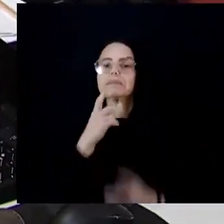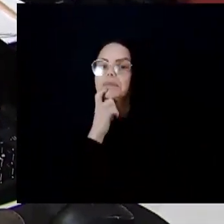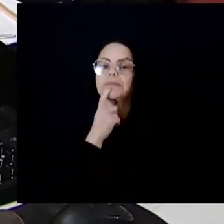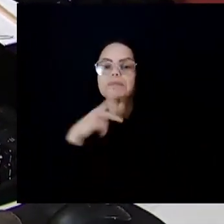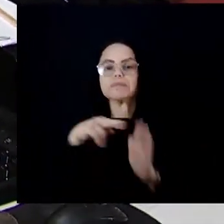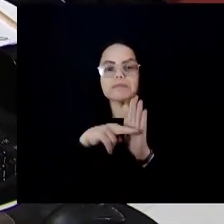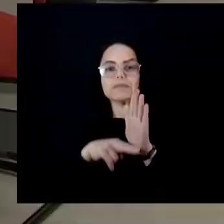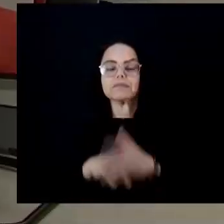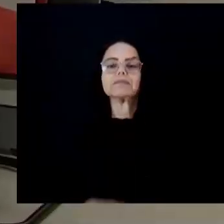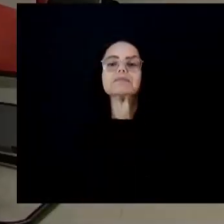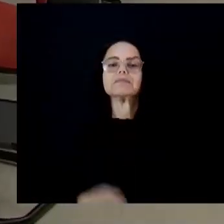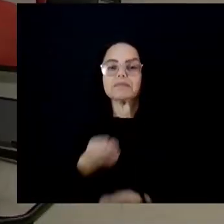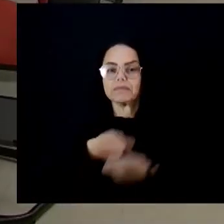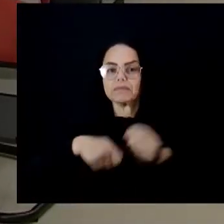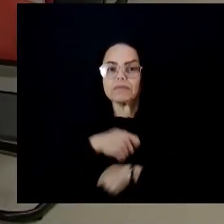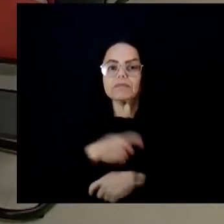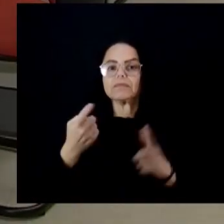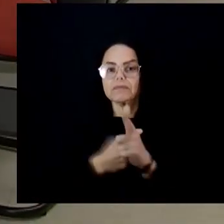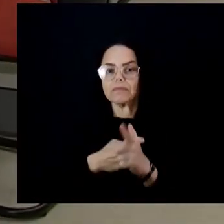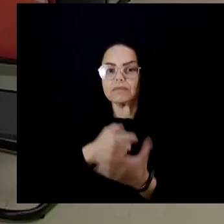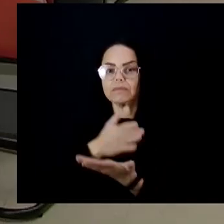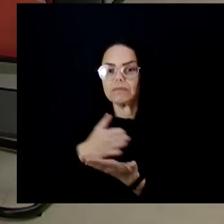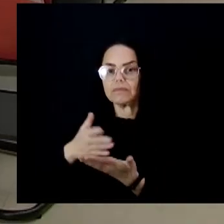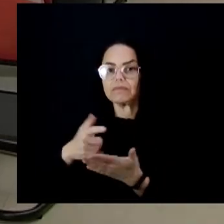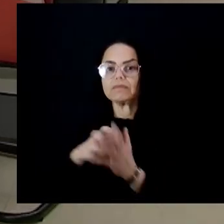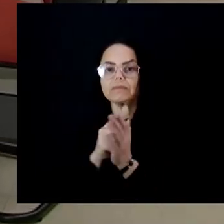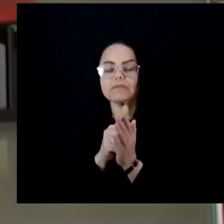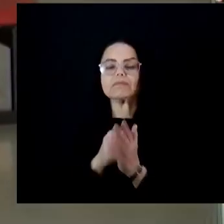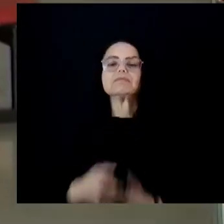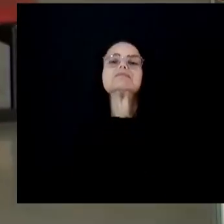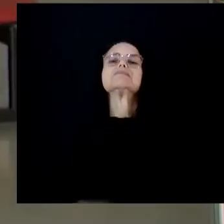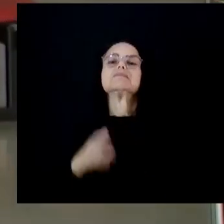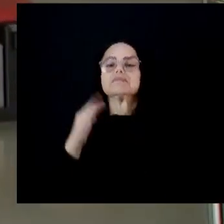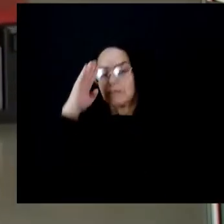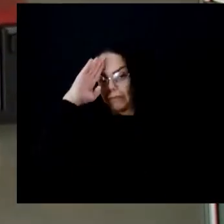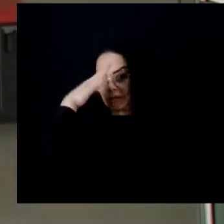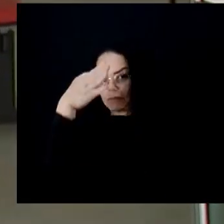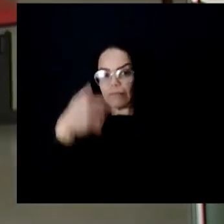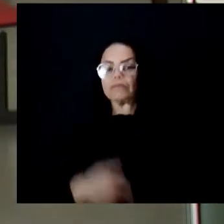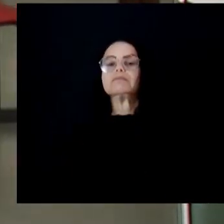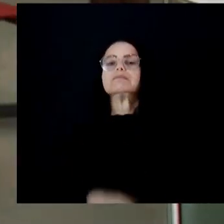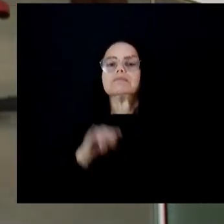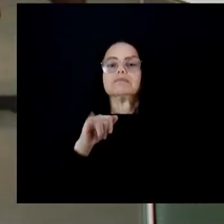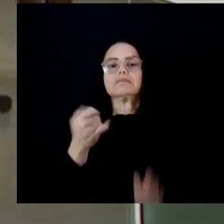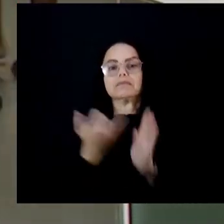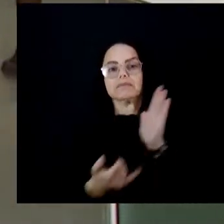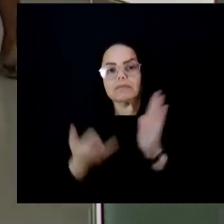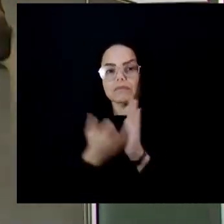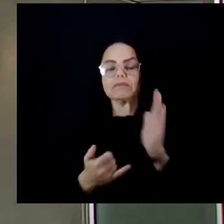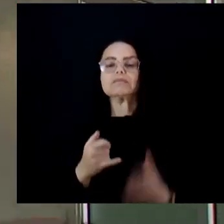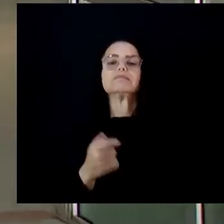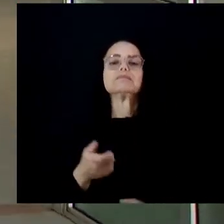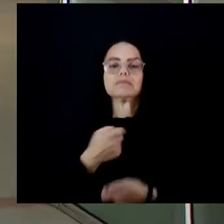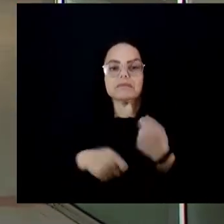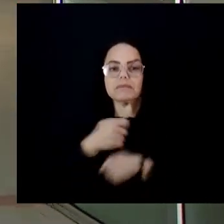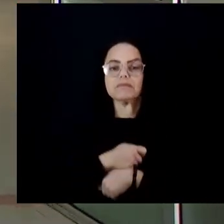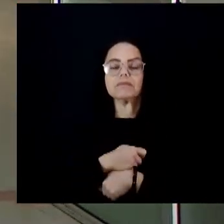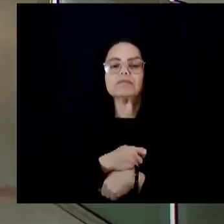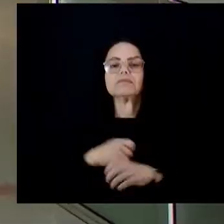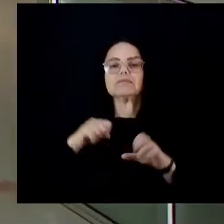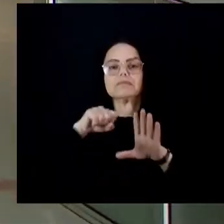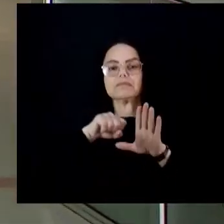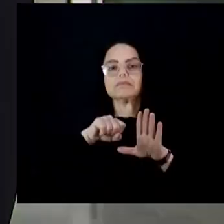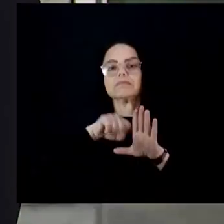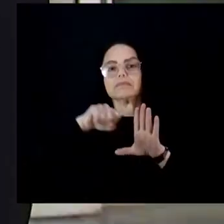negociação de débitos inscritos na dívida ativa, principalmente de IPTU, com recálculo pela taxa Selic e desconto sobre